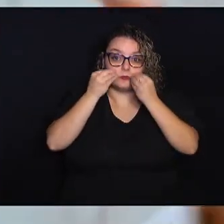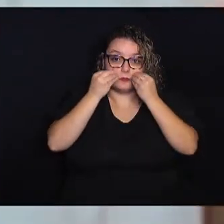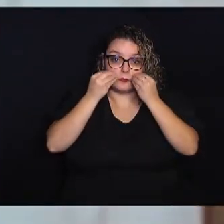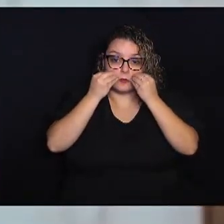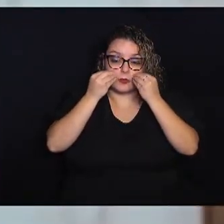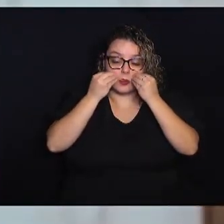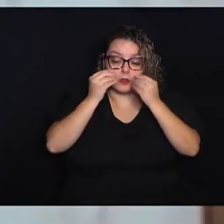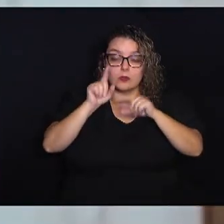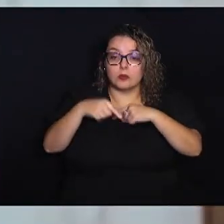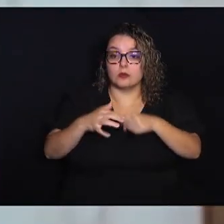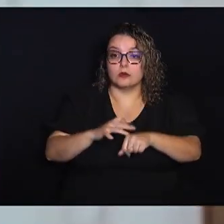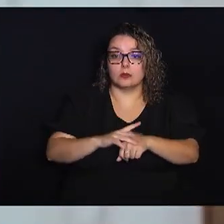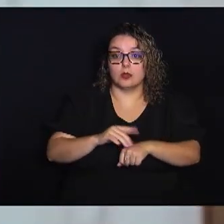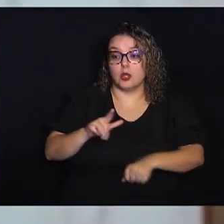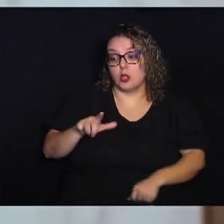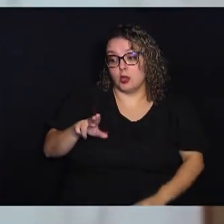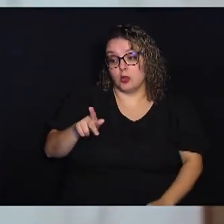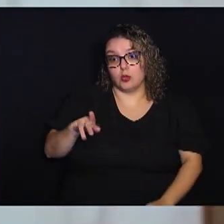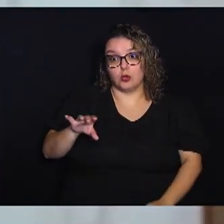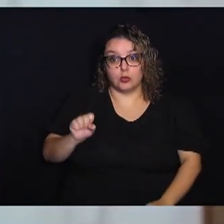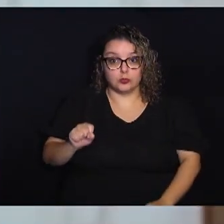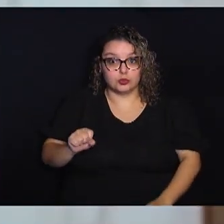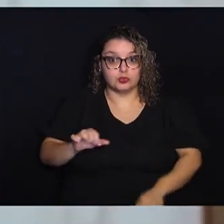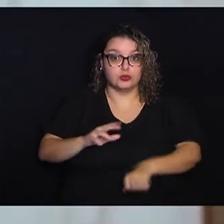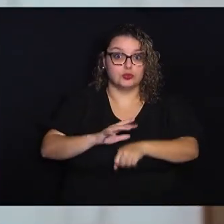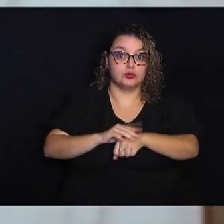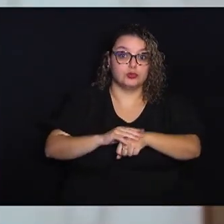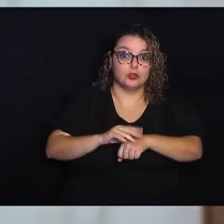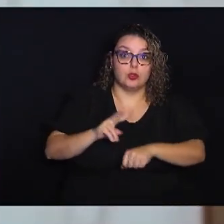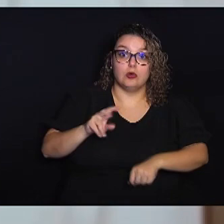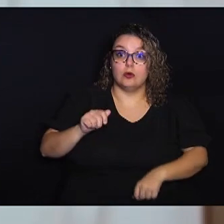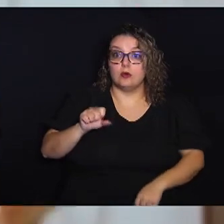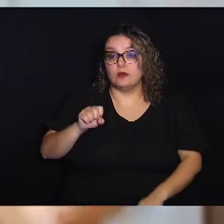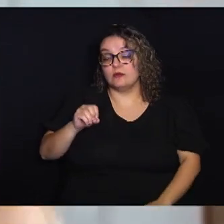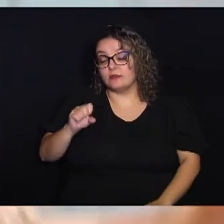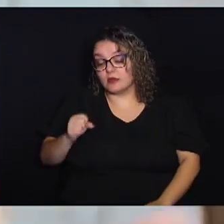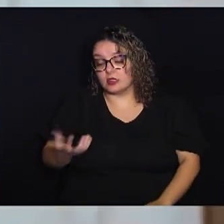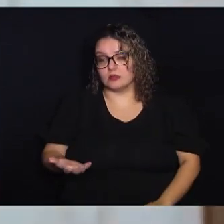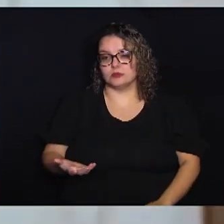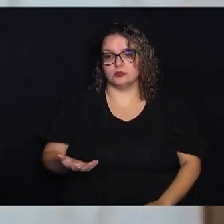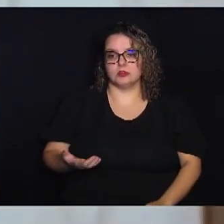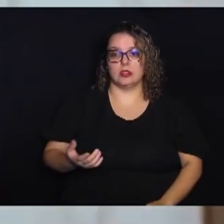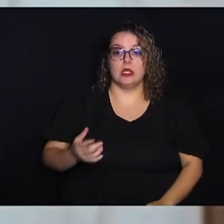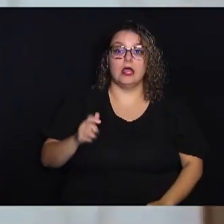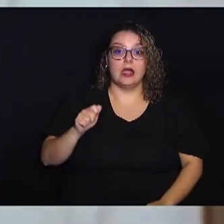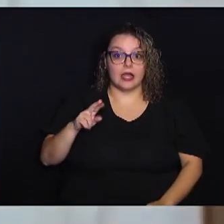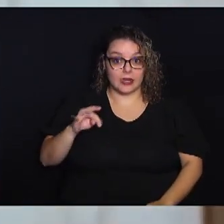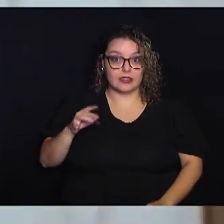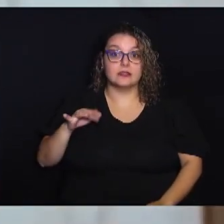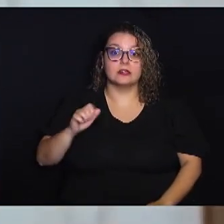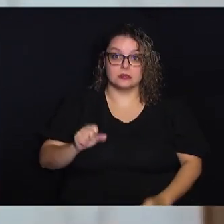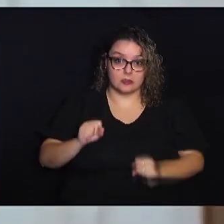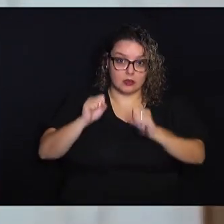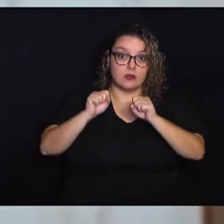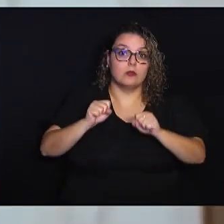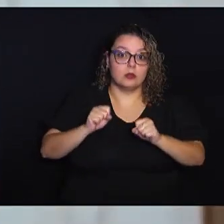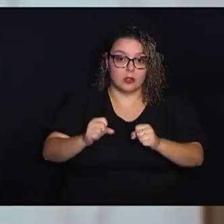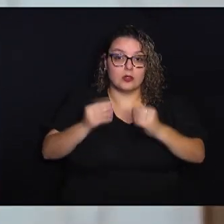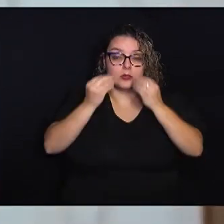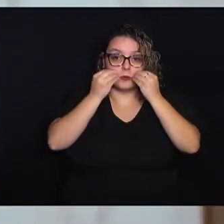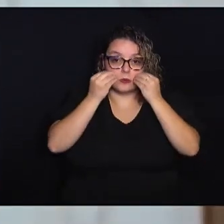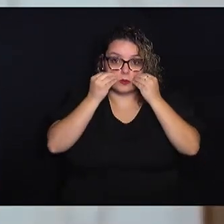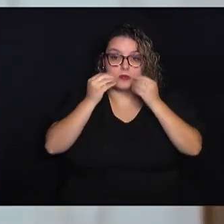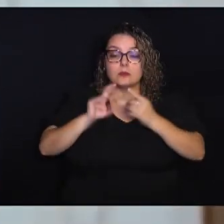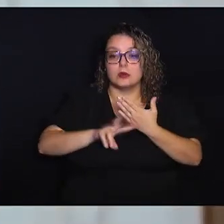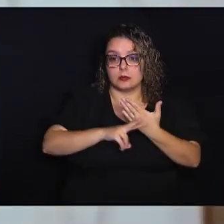outras doenças, por exemplo, lúpus, doenças que afetam os vasos até artérias e veias podem causar até um tipo de sinusite.